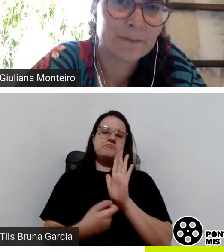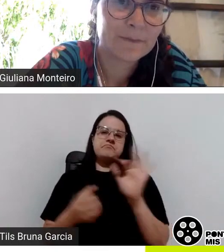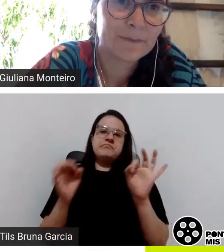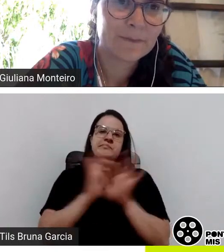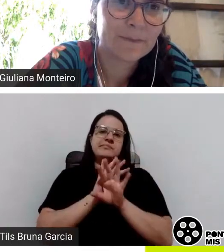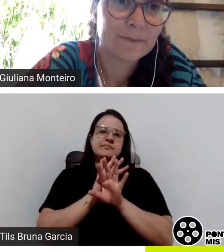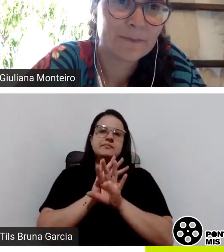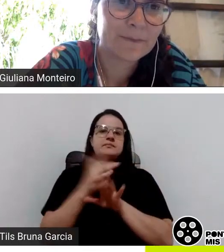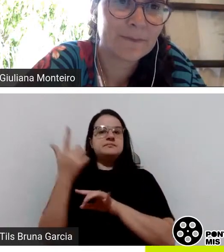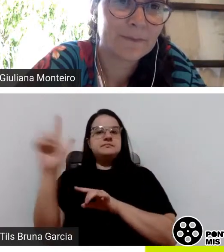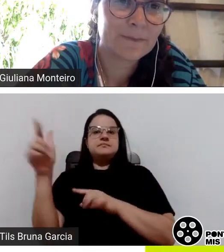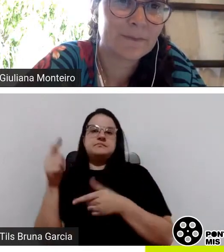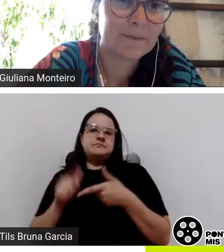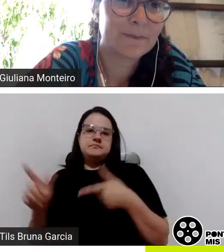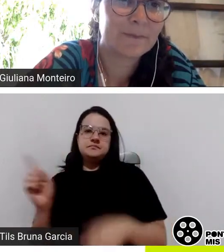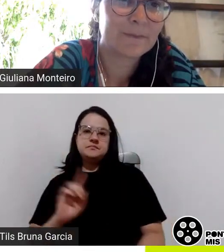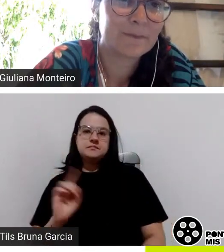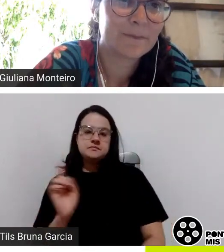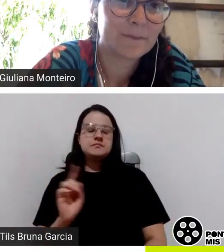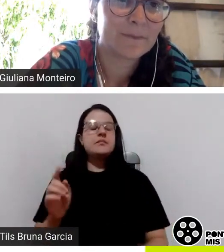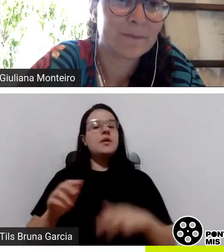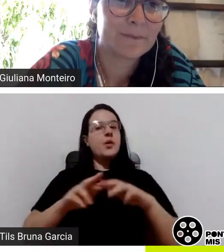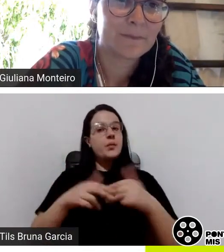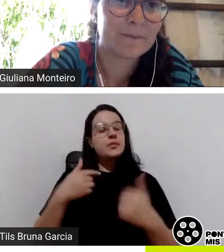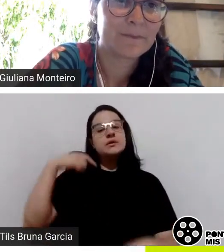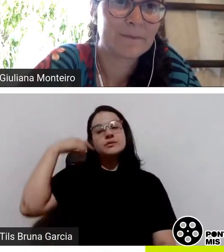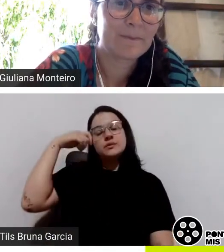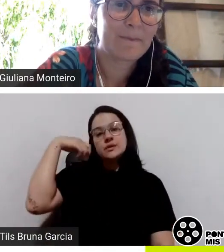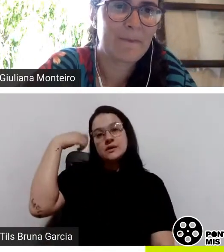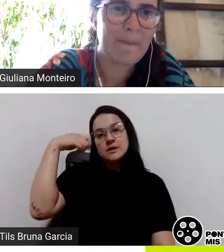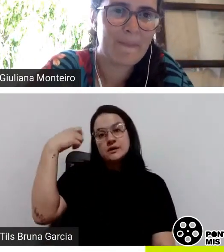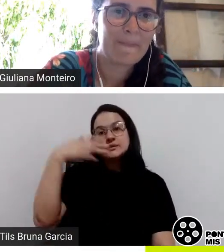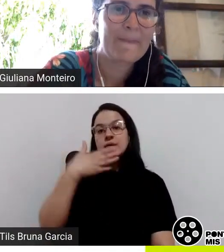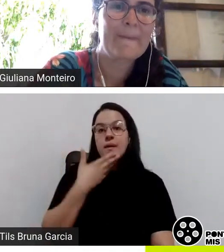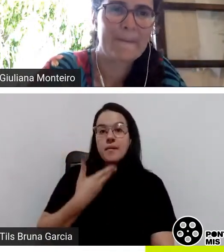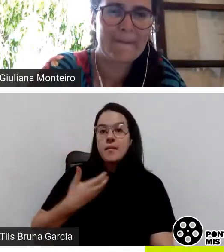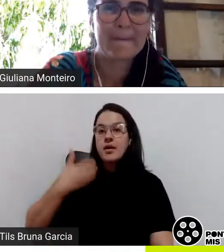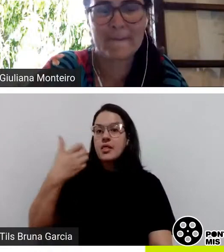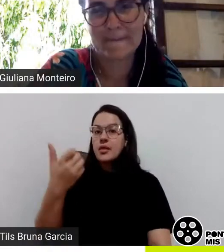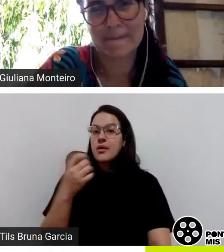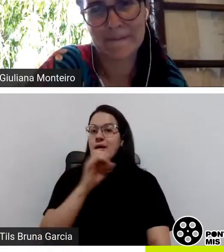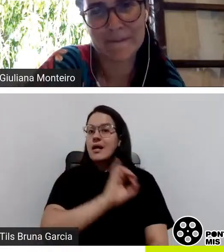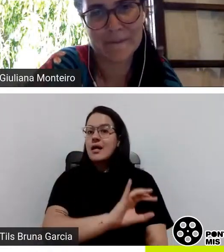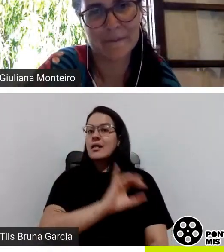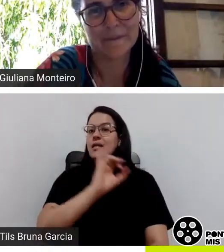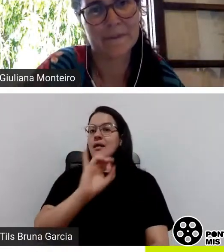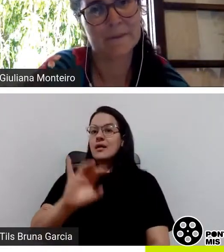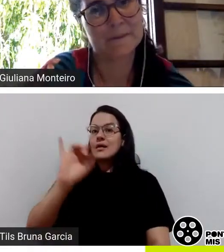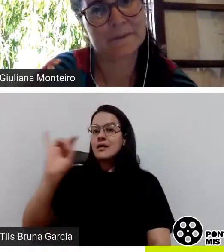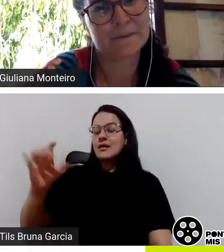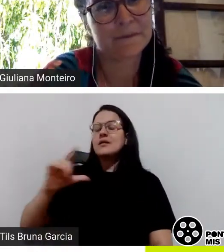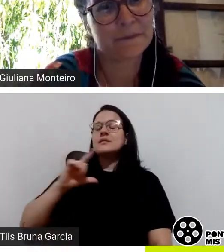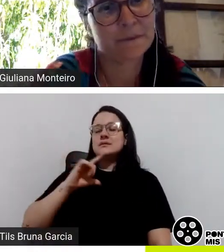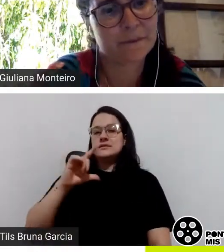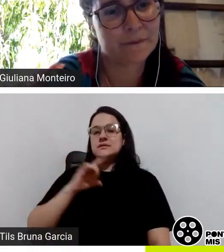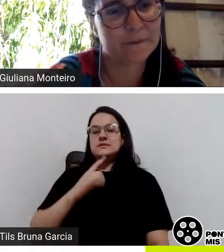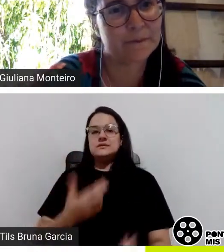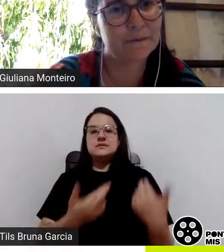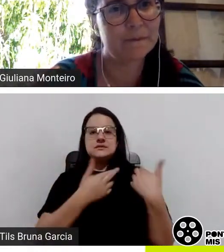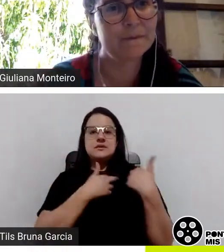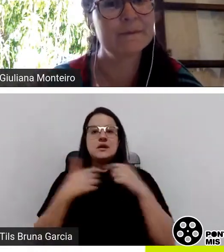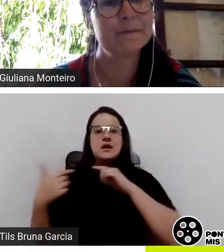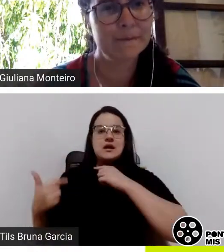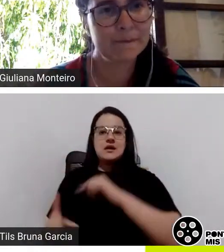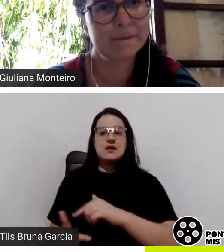mesmo, né? Quanto à questão, então, por isso, os atores, o melhor possível em cada um desses papéis clássicos. O Wagner faz o Arlequim,